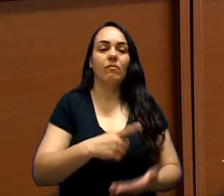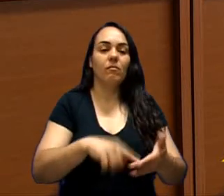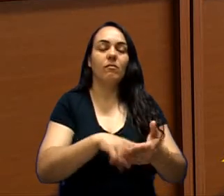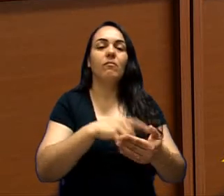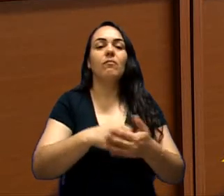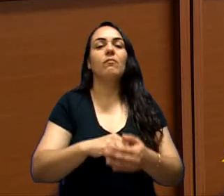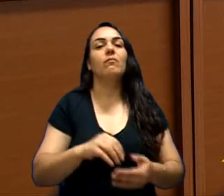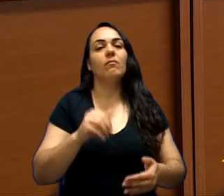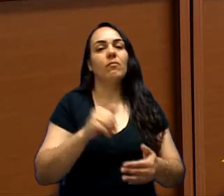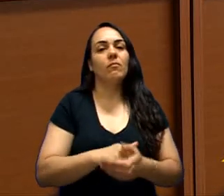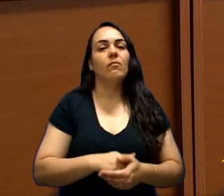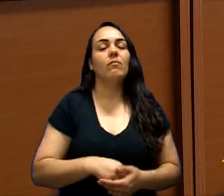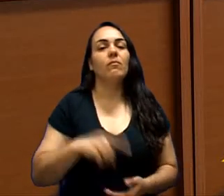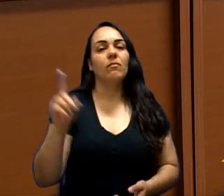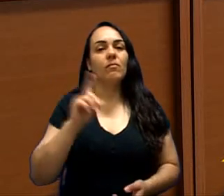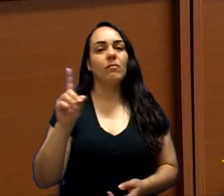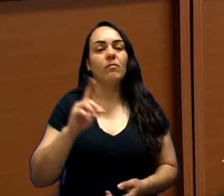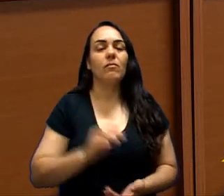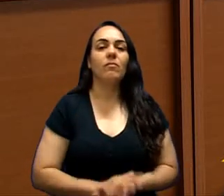Prós vota não.